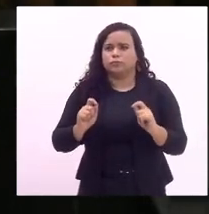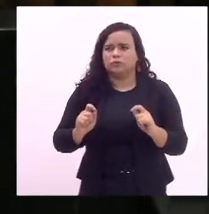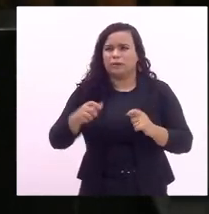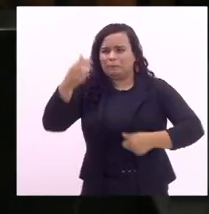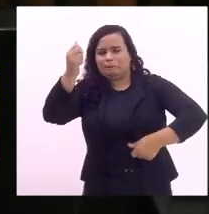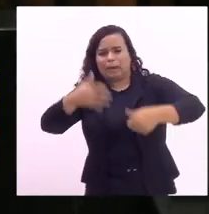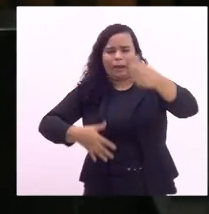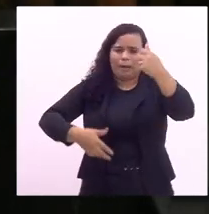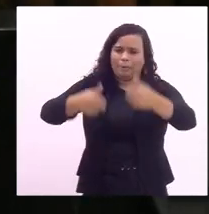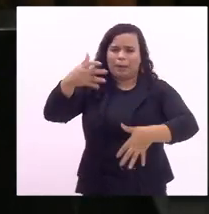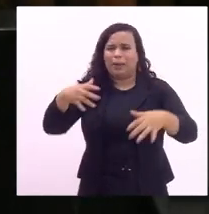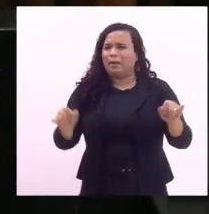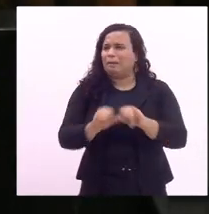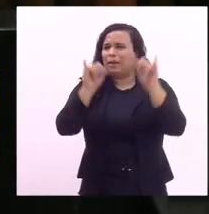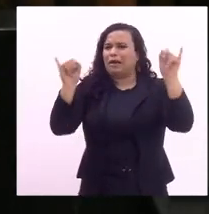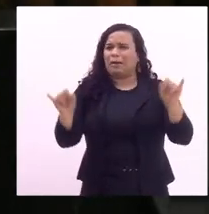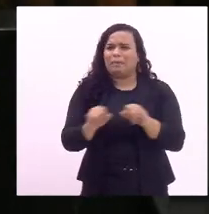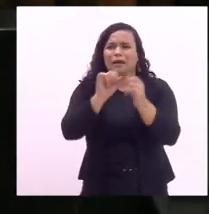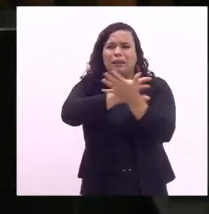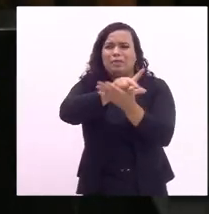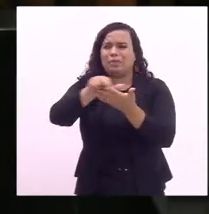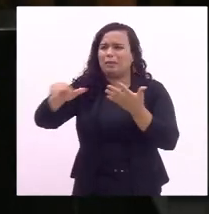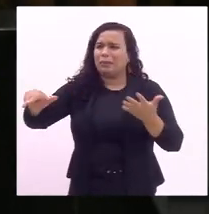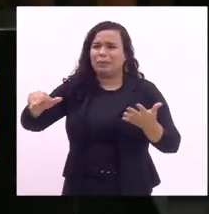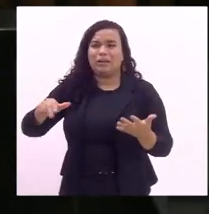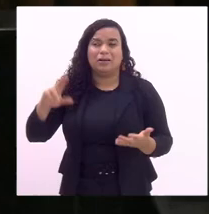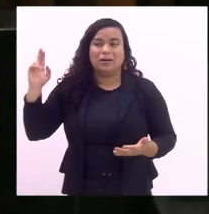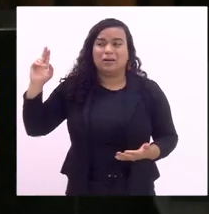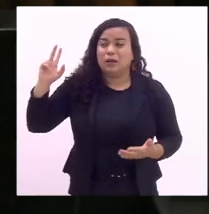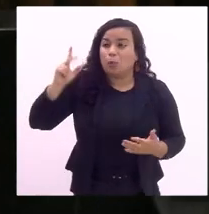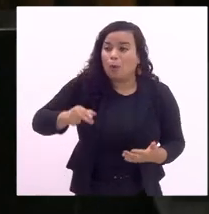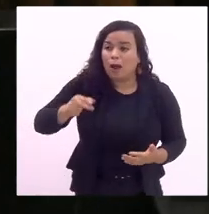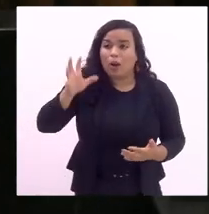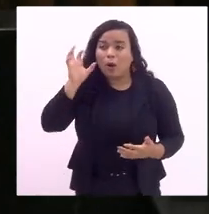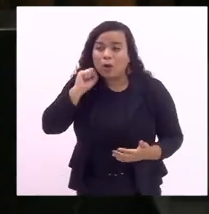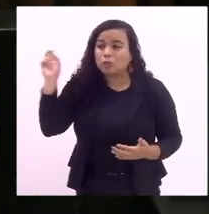tanta besteira como eu ouvi agora da minha antecessora.